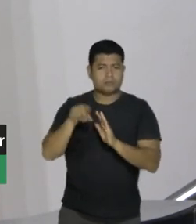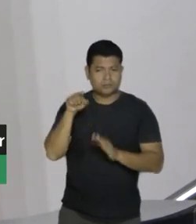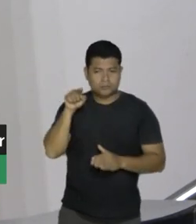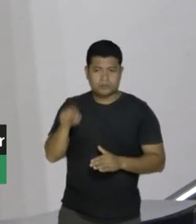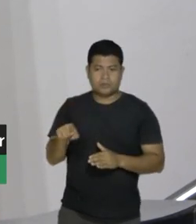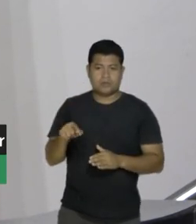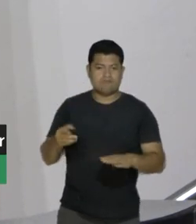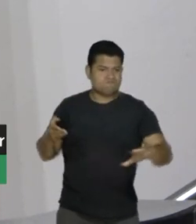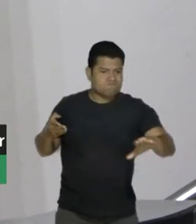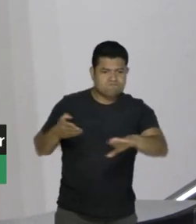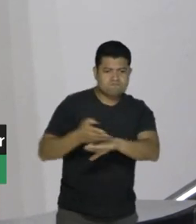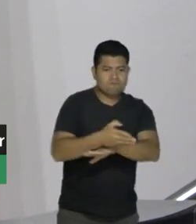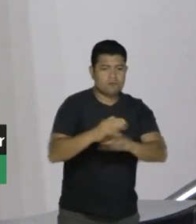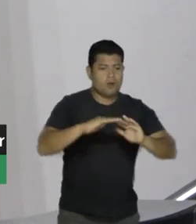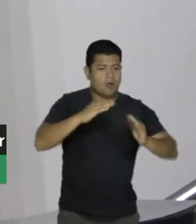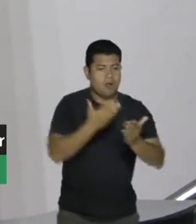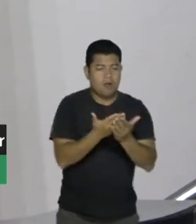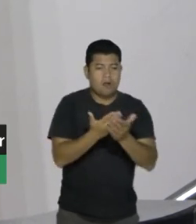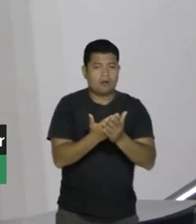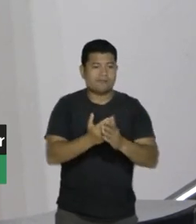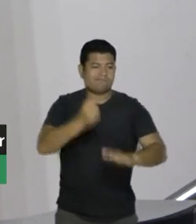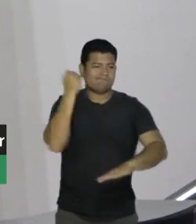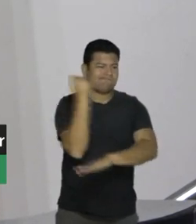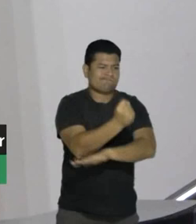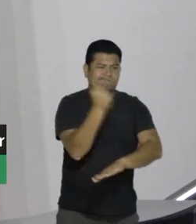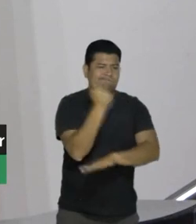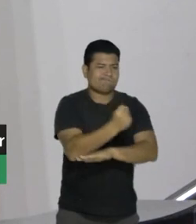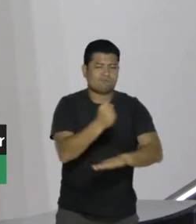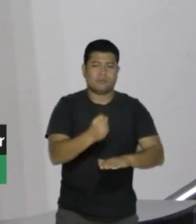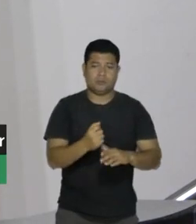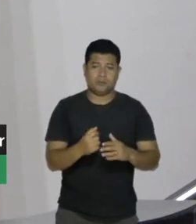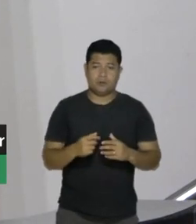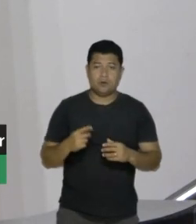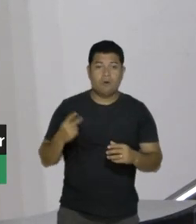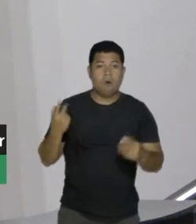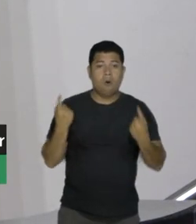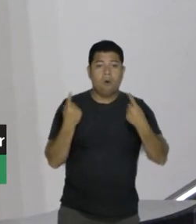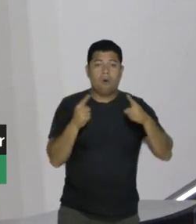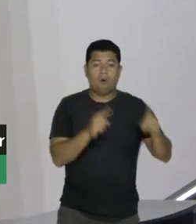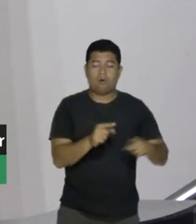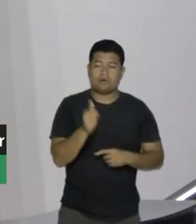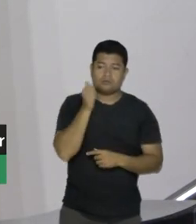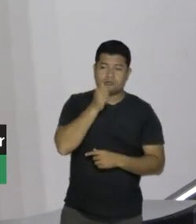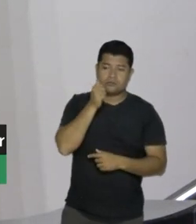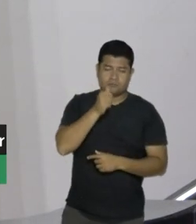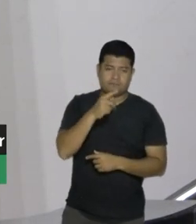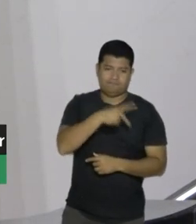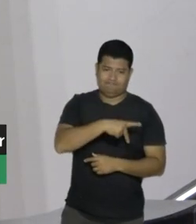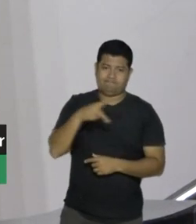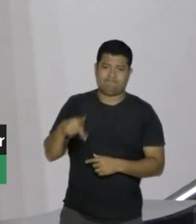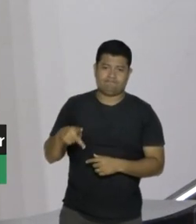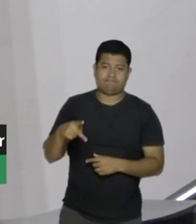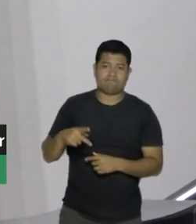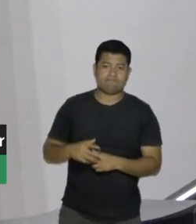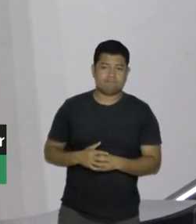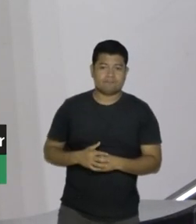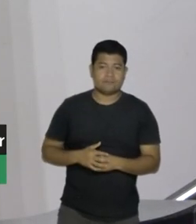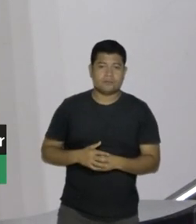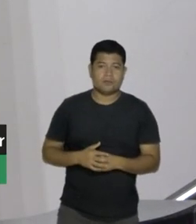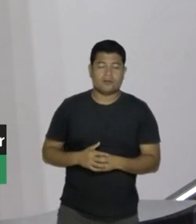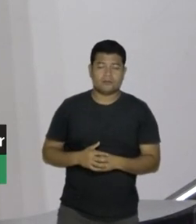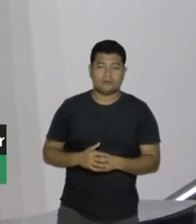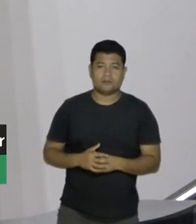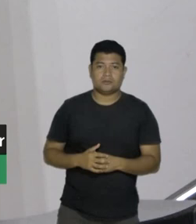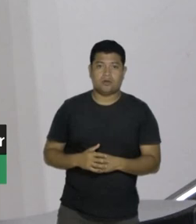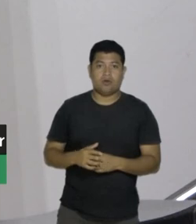e acabou cometendo esse crime mas eu tenho alguns dados aqui ó que somente no ano passado